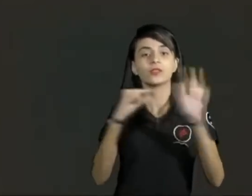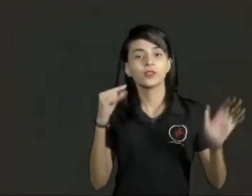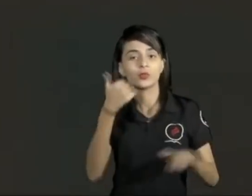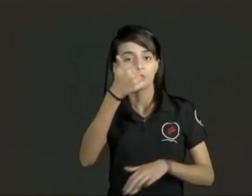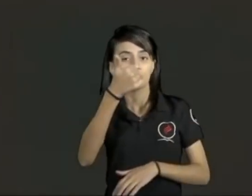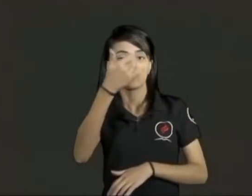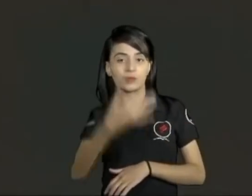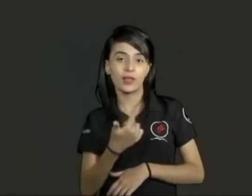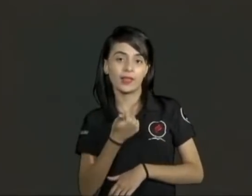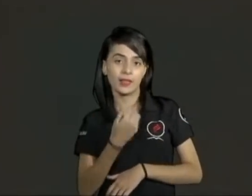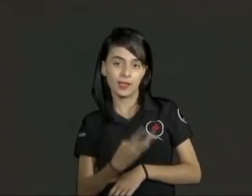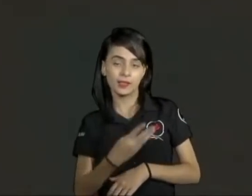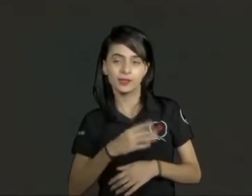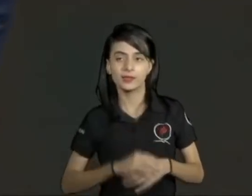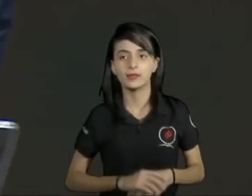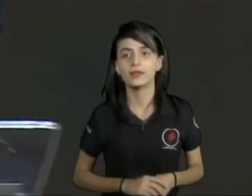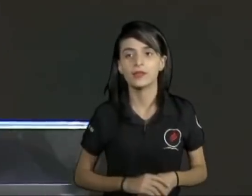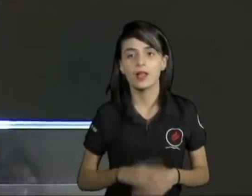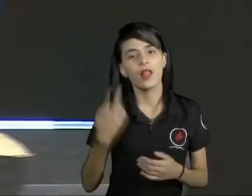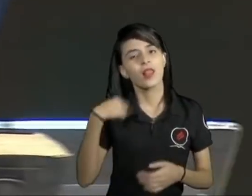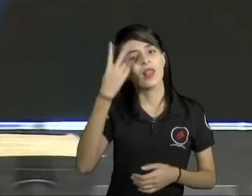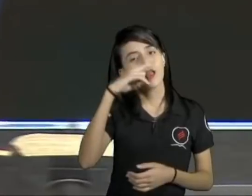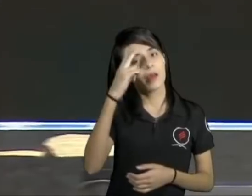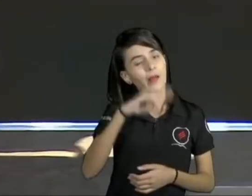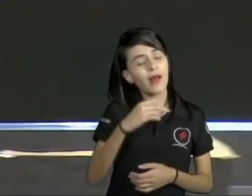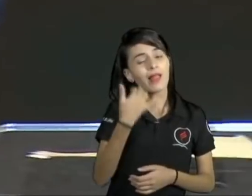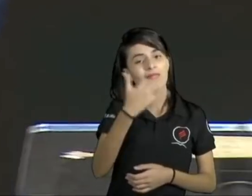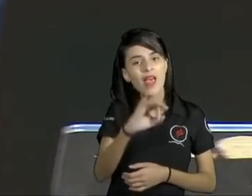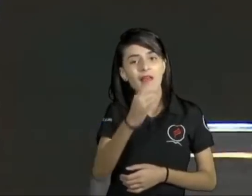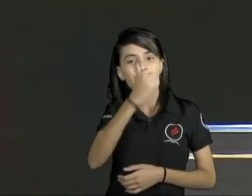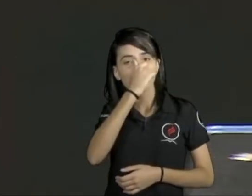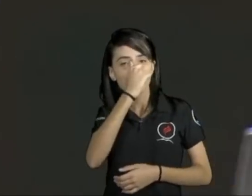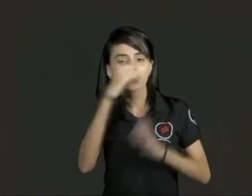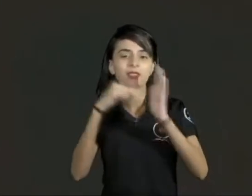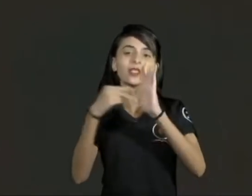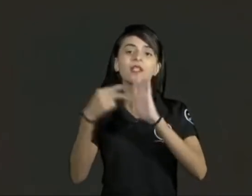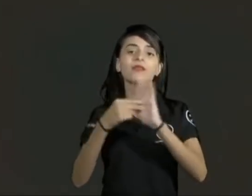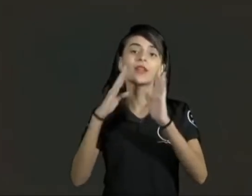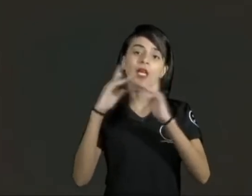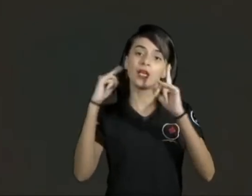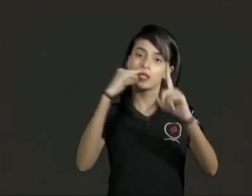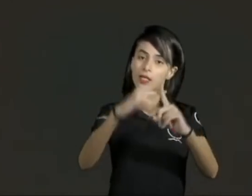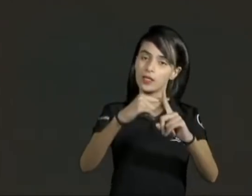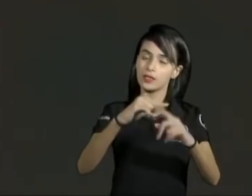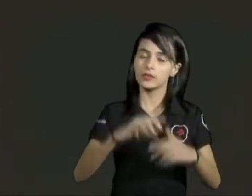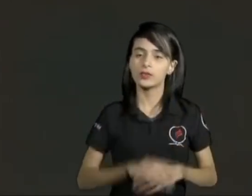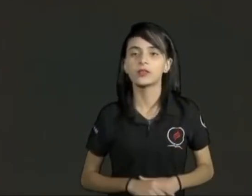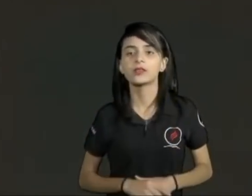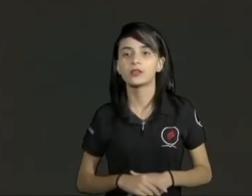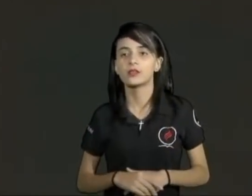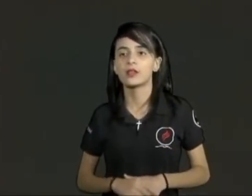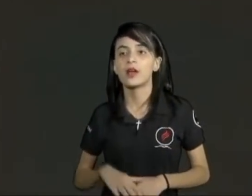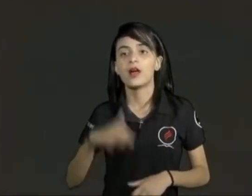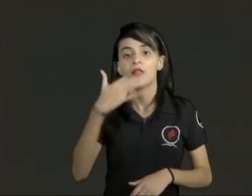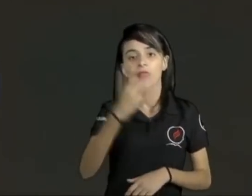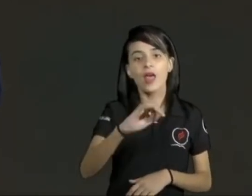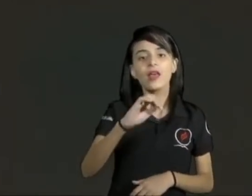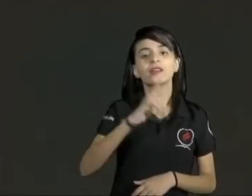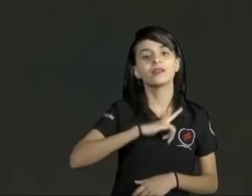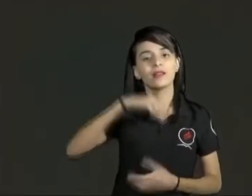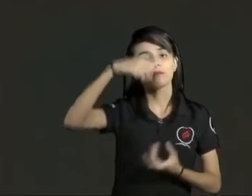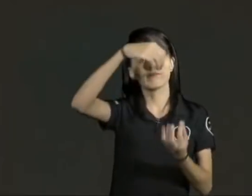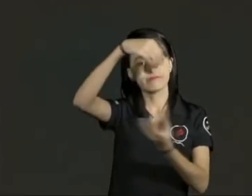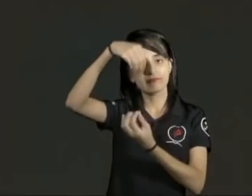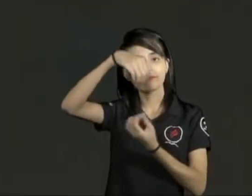versículo 1 ao 13 só para lembrar dez virgens simbolizam a igreja e as 10 tem